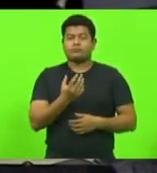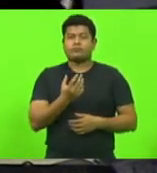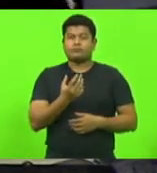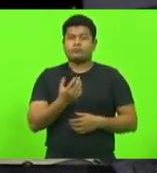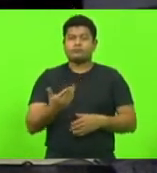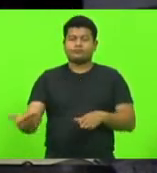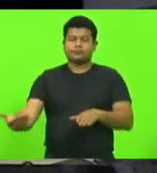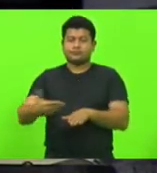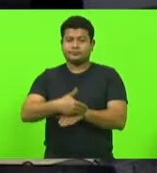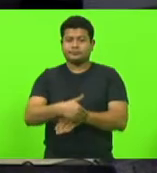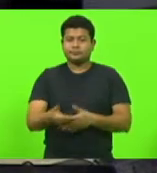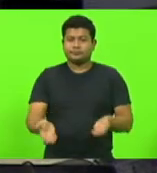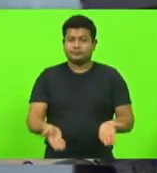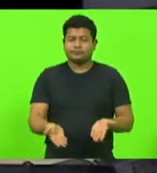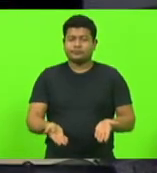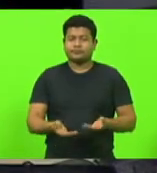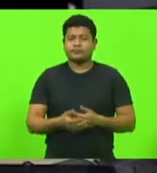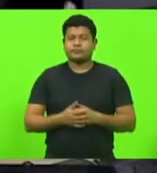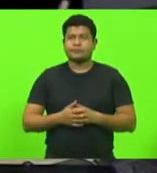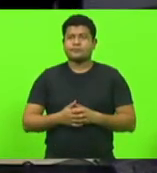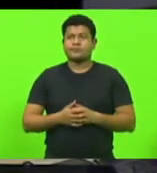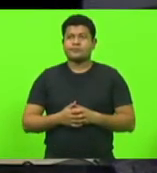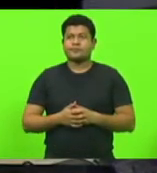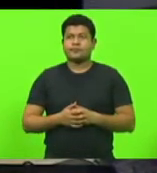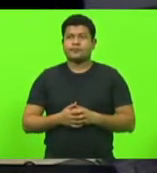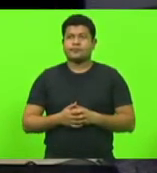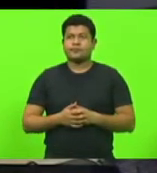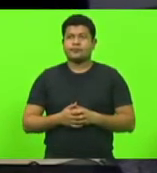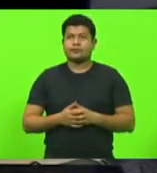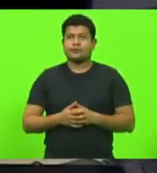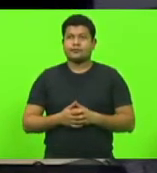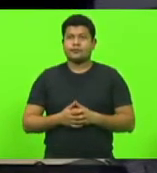uma boa vinda à nossa Casa Legislativa.